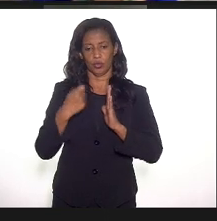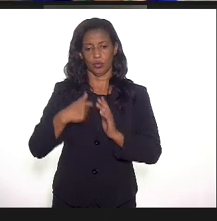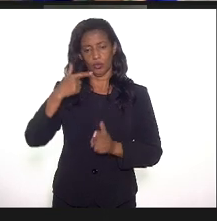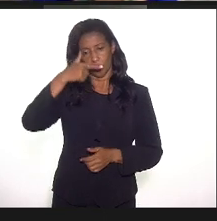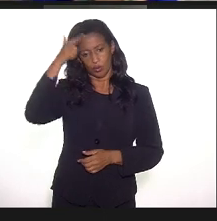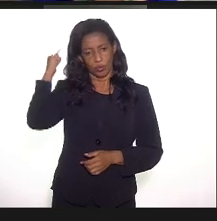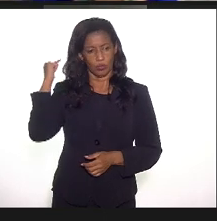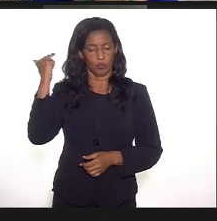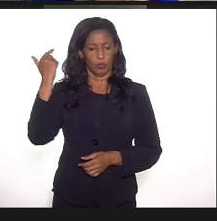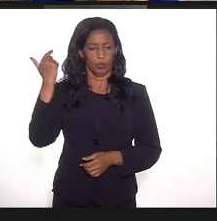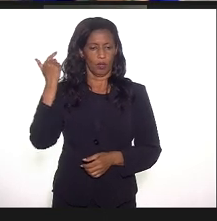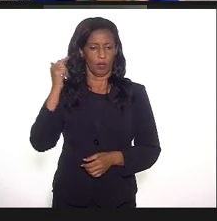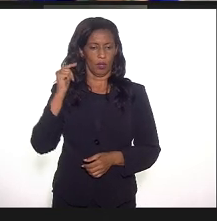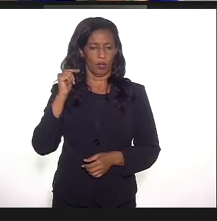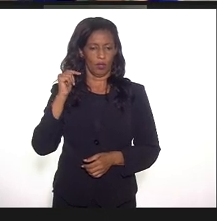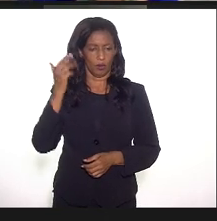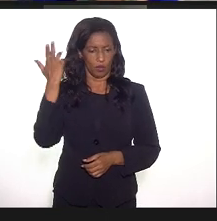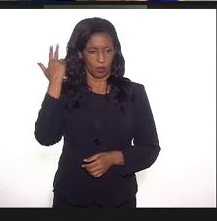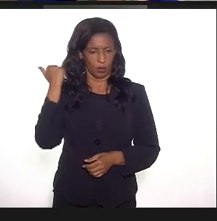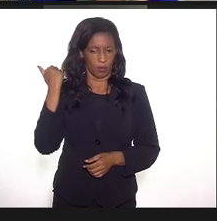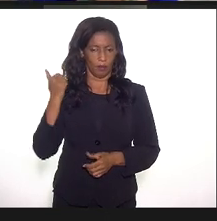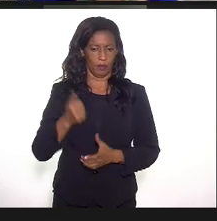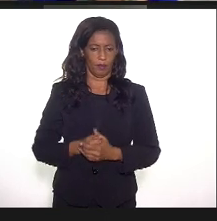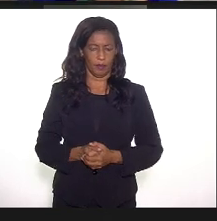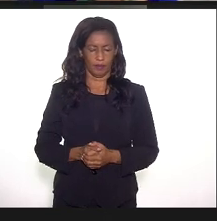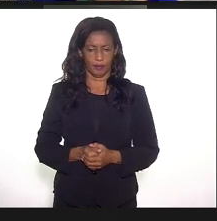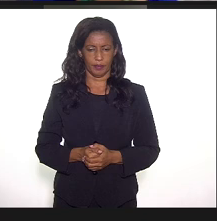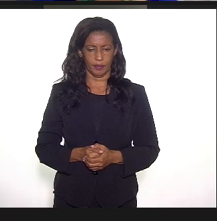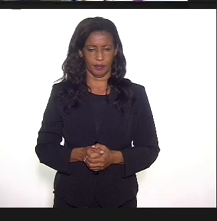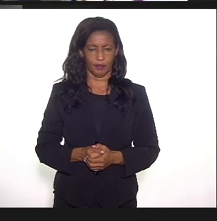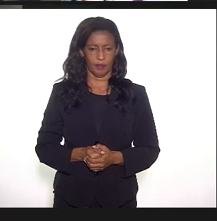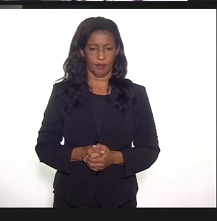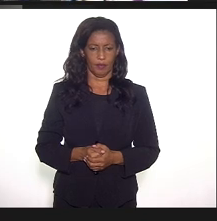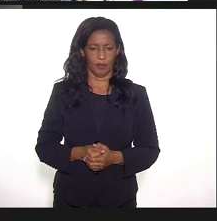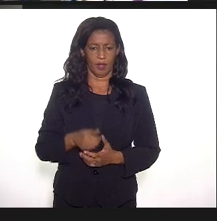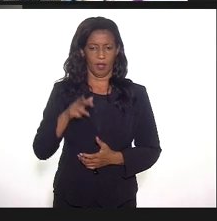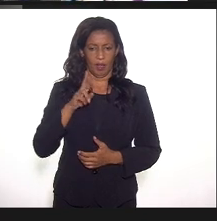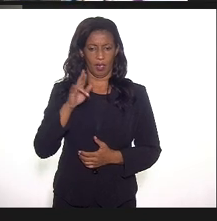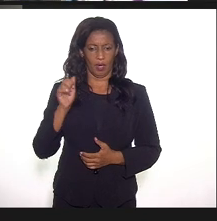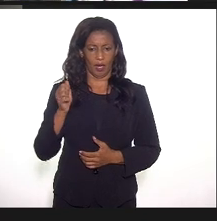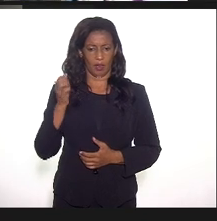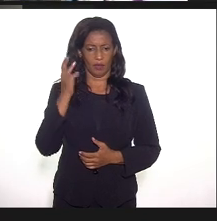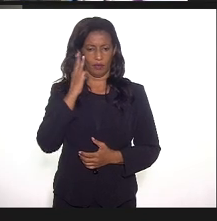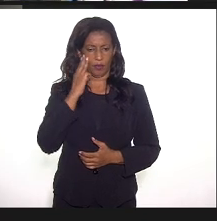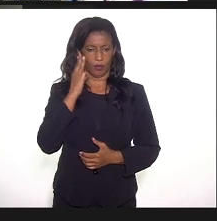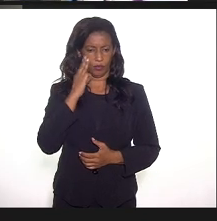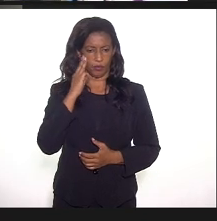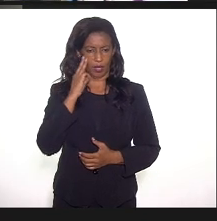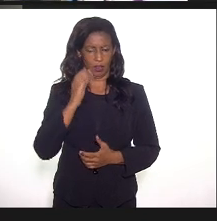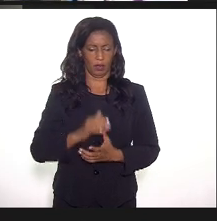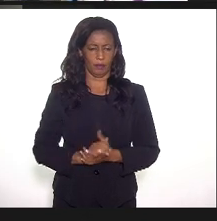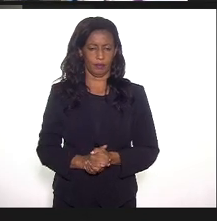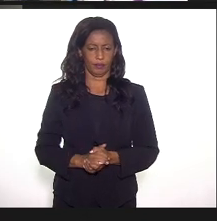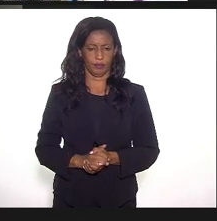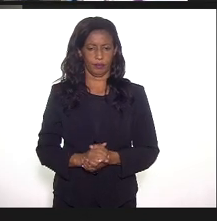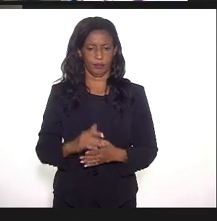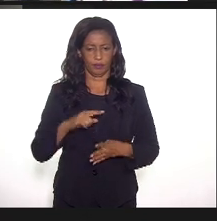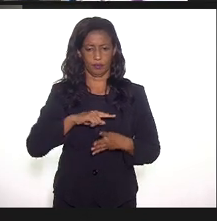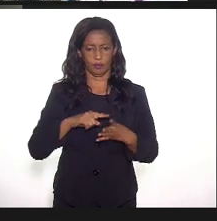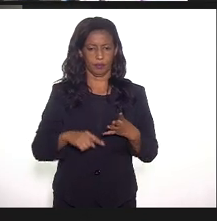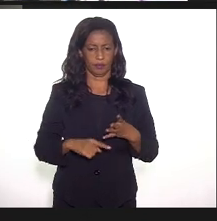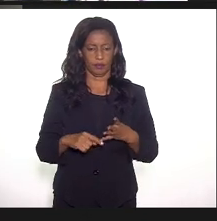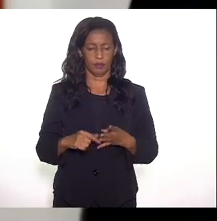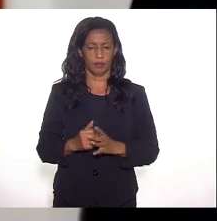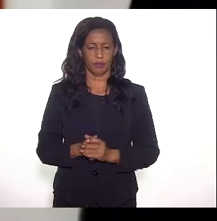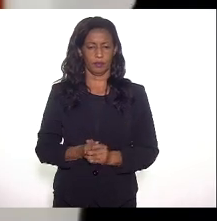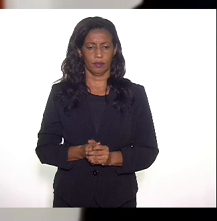Paulo, Eliomar, enfermeira, Eurico Júnior, Adriana Baltazar, Renata Souza e Valdec, tá? Essa foi a ordem lá do grupo, tá bom?